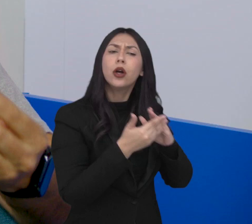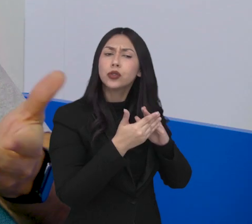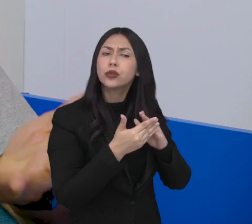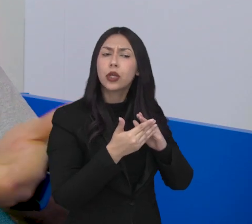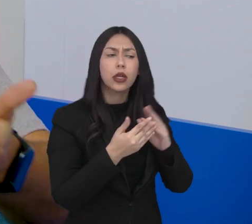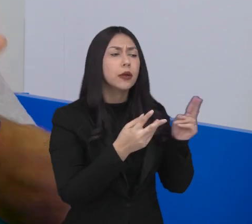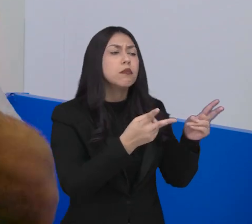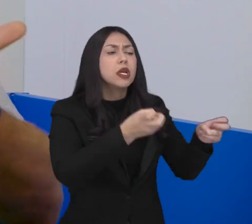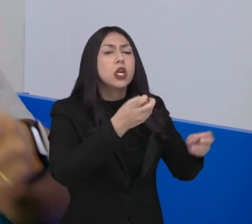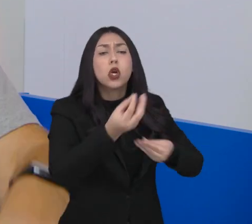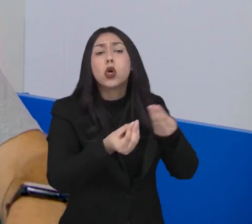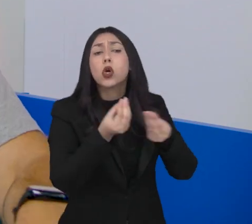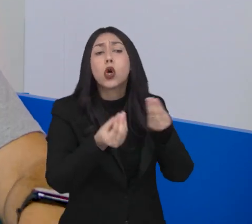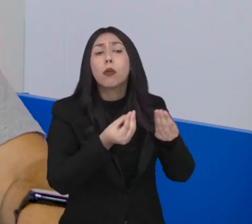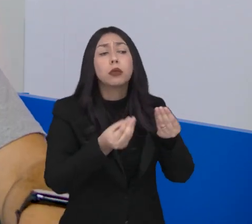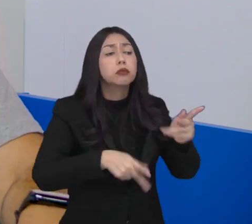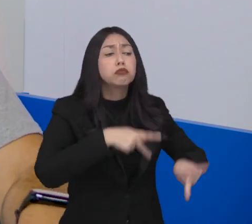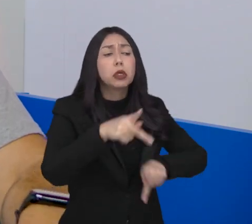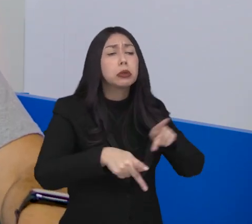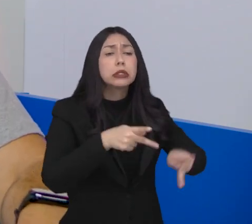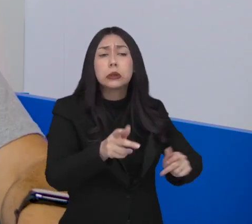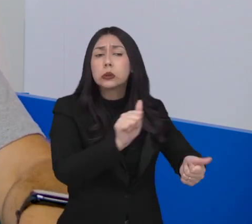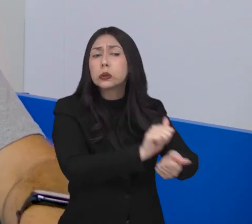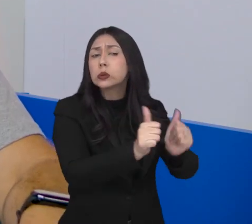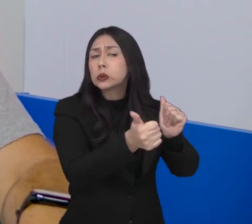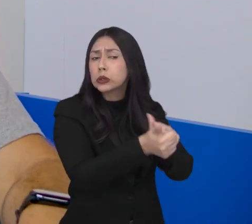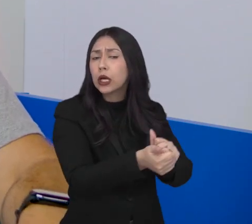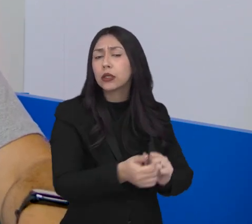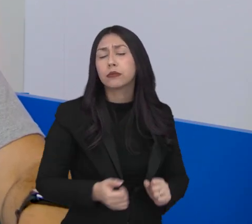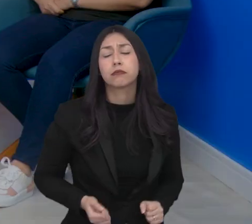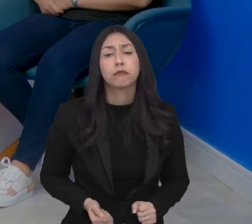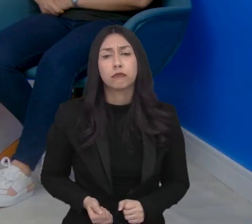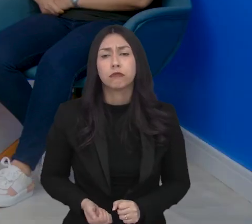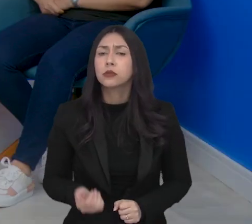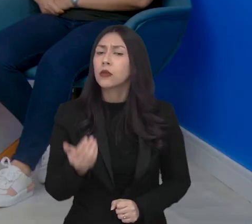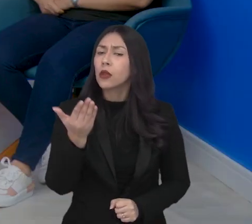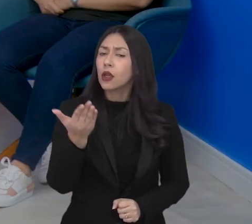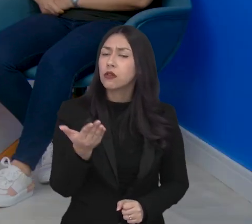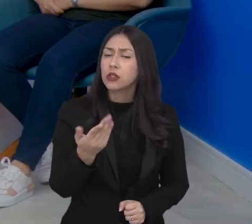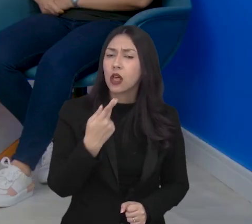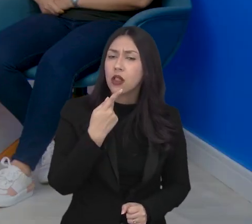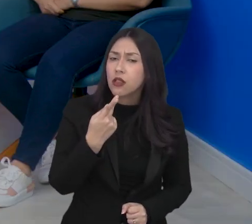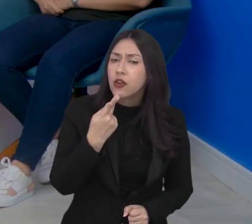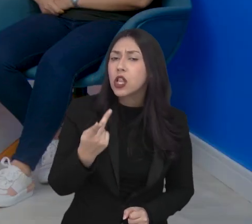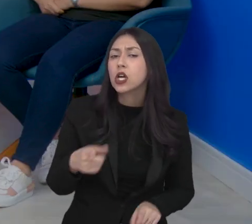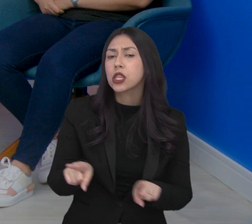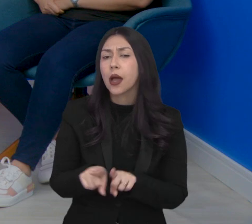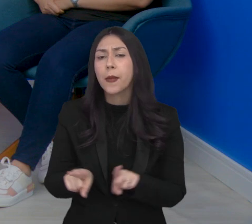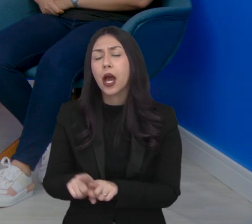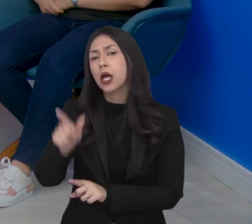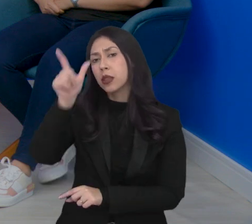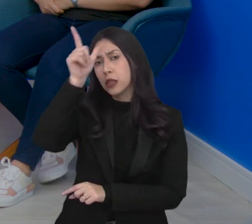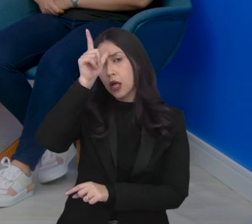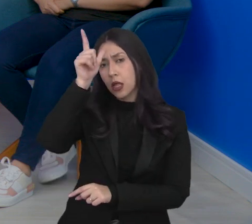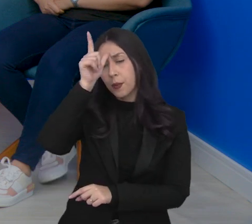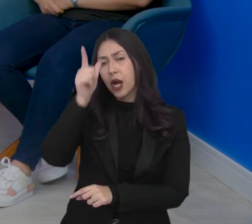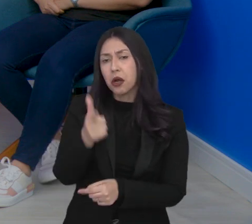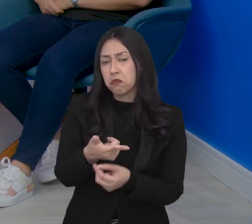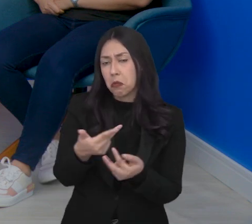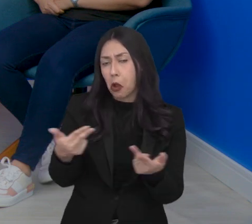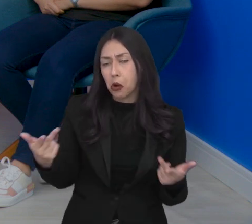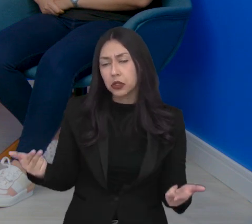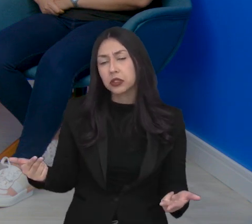população vai se encaixar nesse mercado de trabalho, tá? Então, e você citou uma questão aí da Alemanha no contexto da Segunda Guerra.